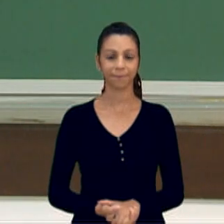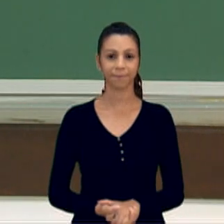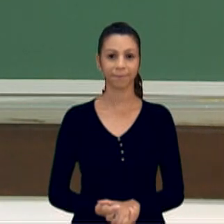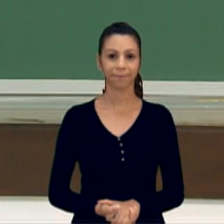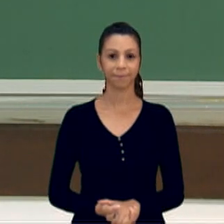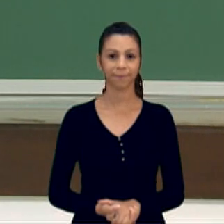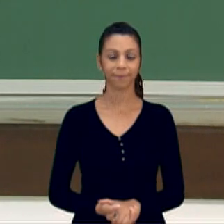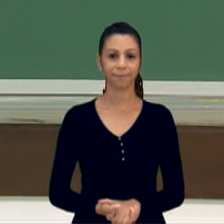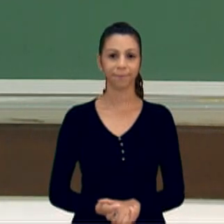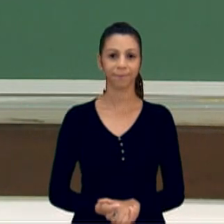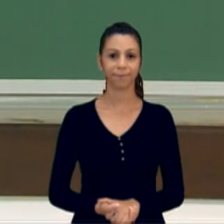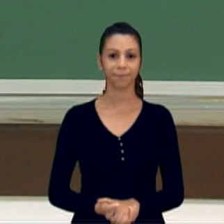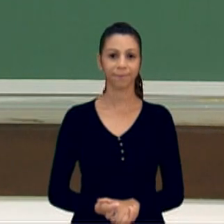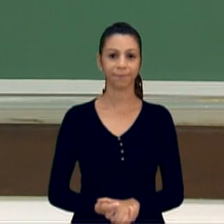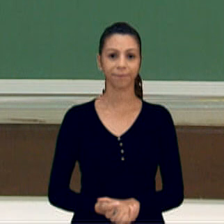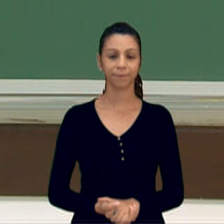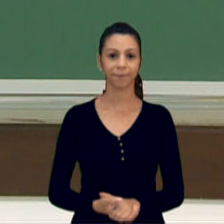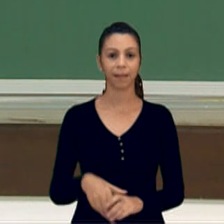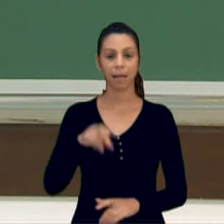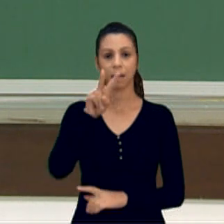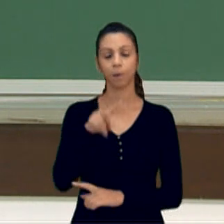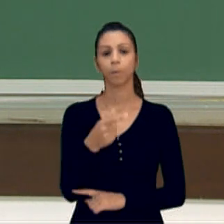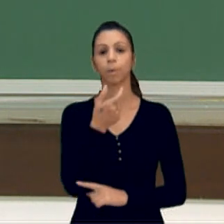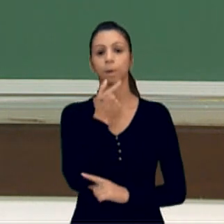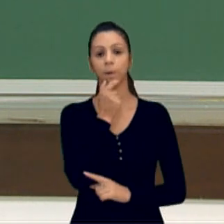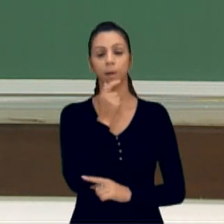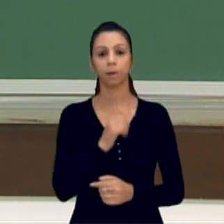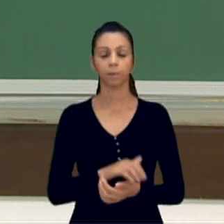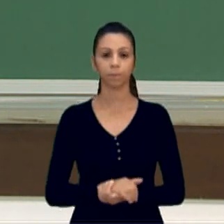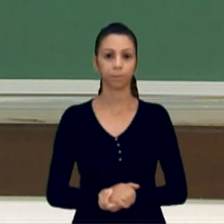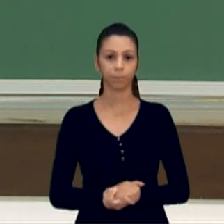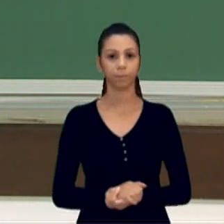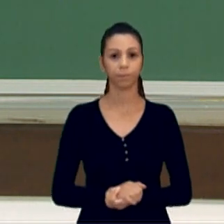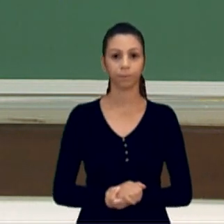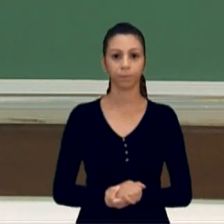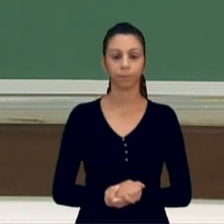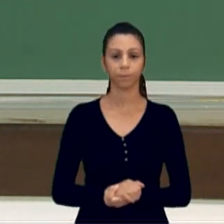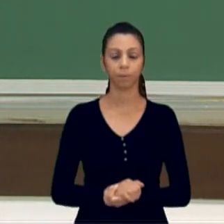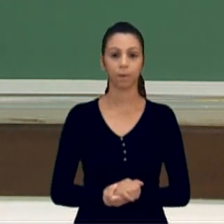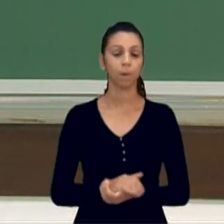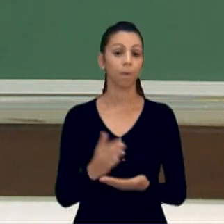So, let's check the answer is that. Nós estamos falando de um